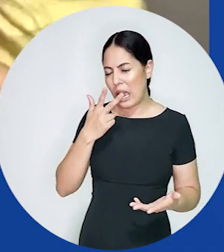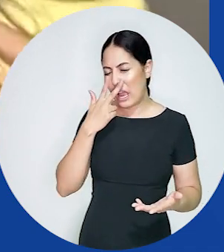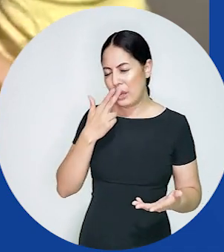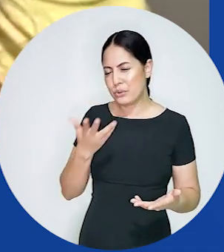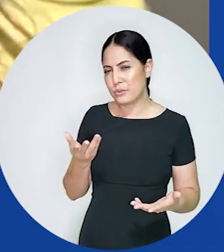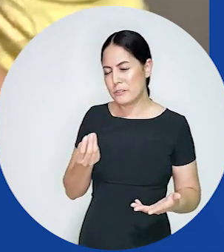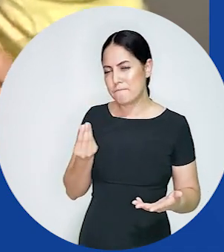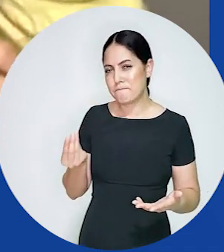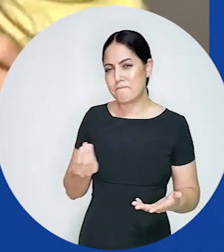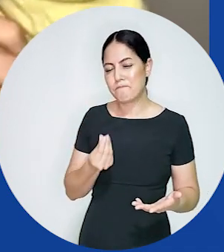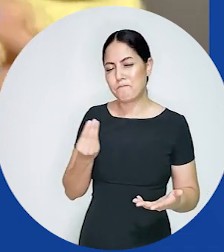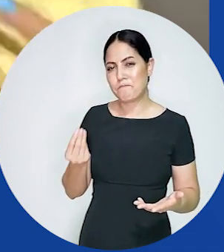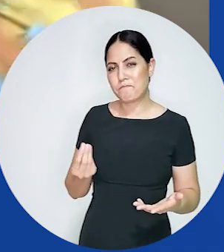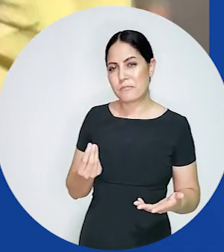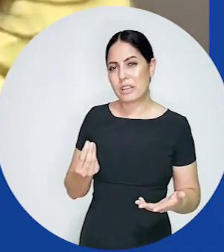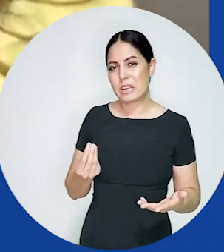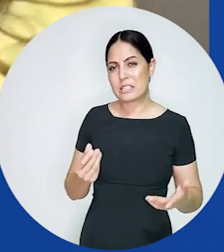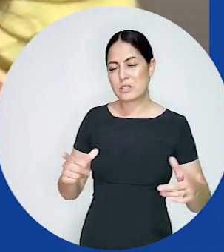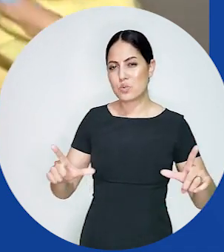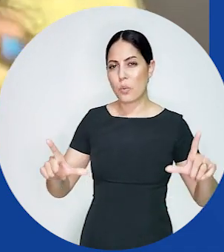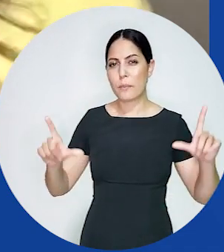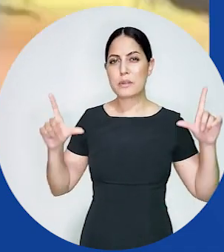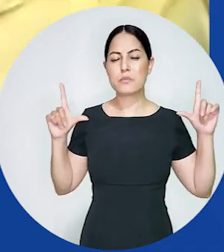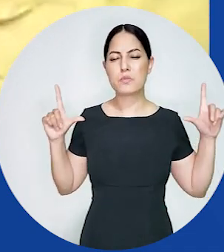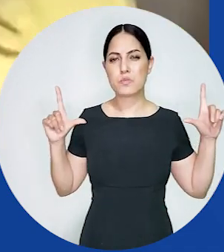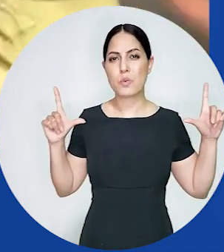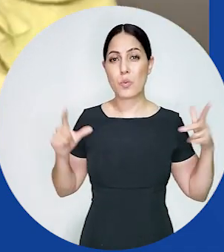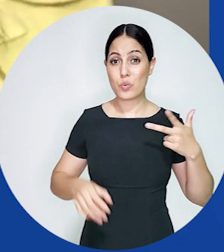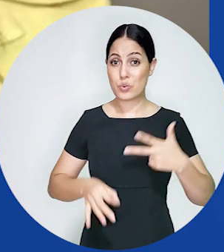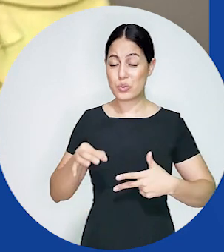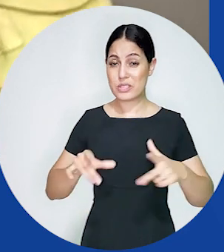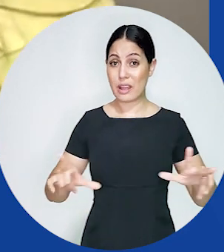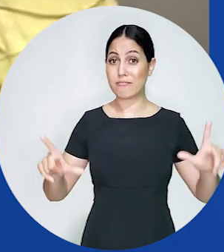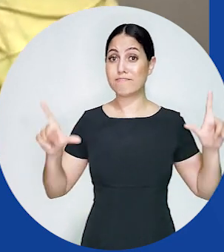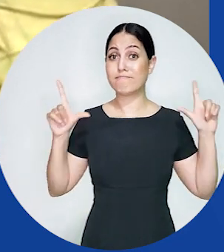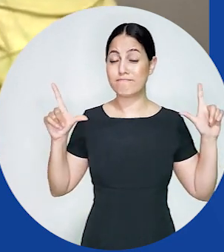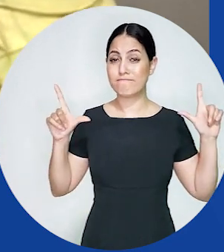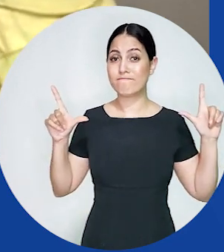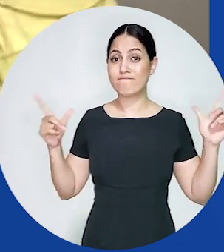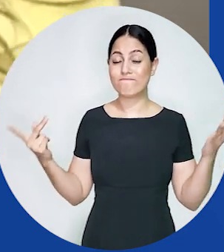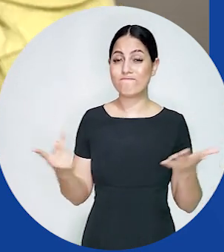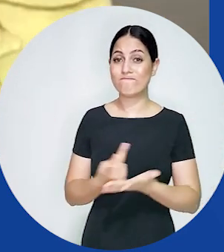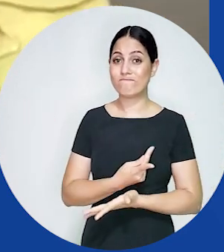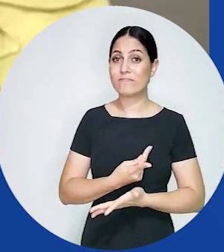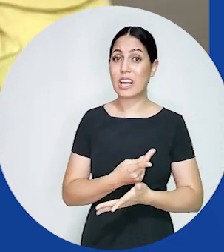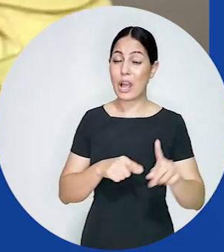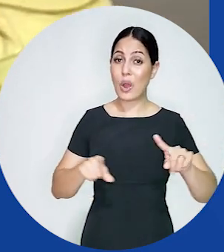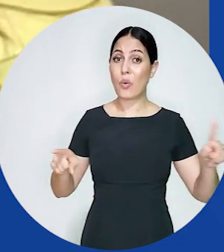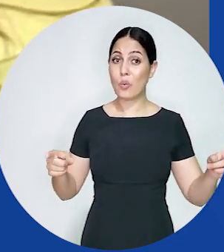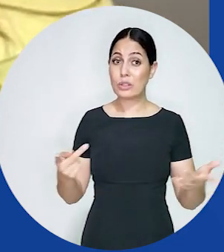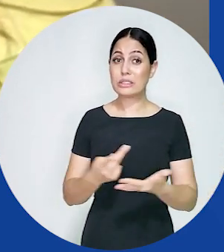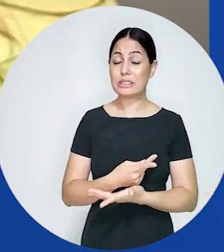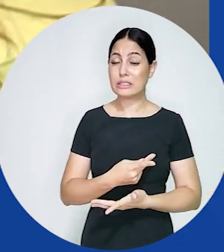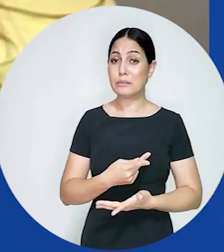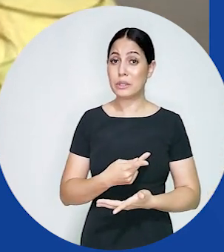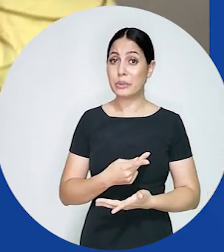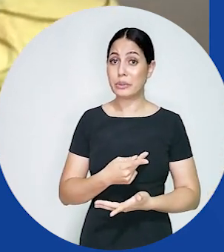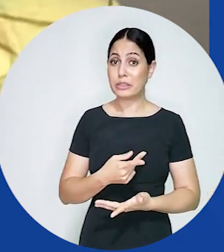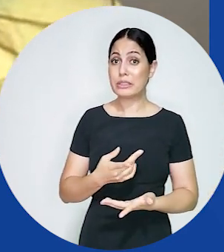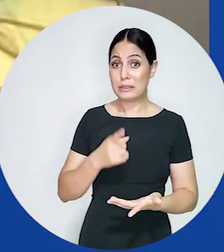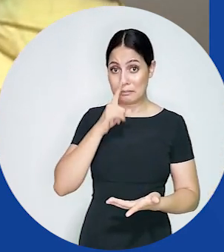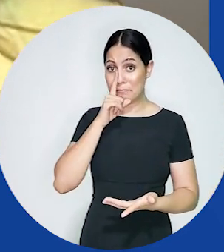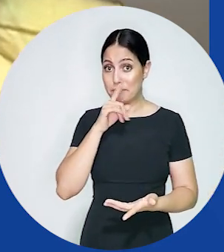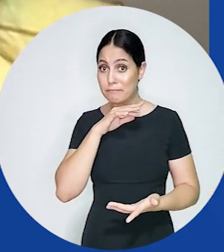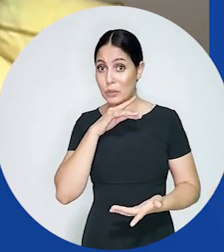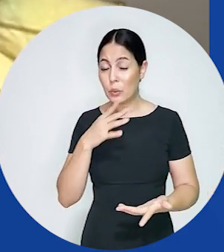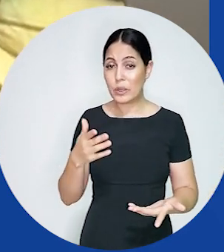Então, acho que é natural que essa superexposição do judiciário gere efeitos nocivos. Eu recentemente até fiz